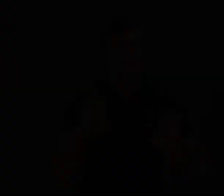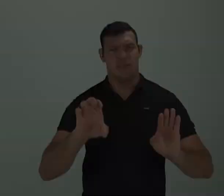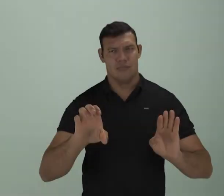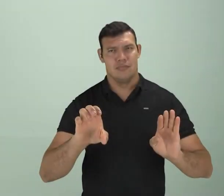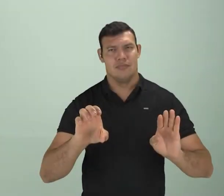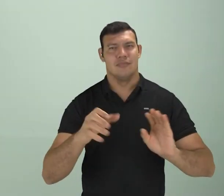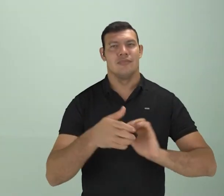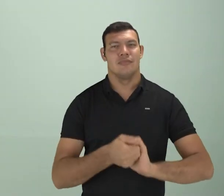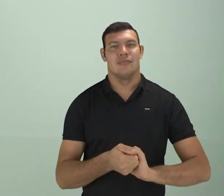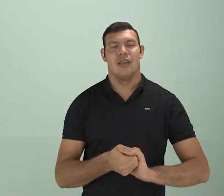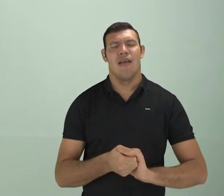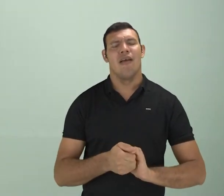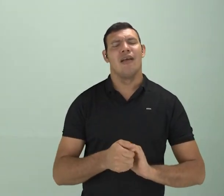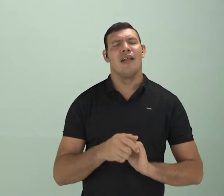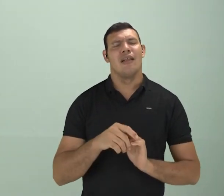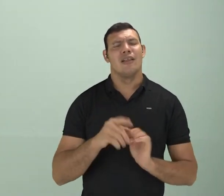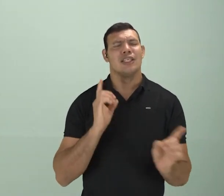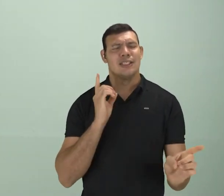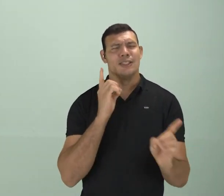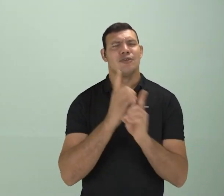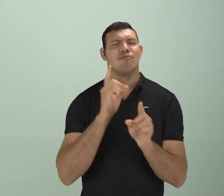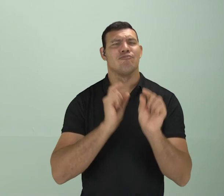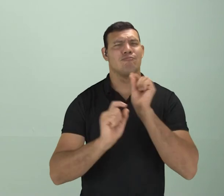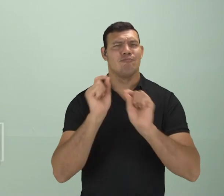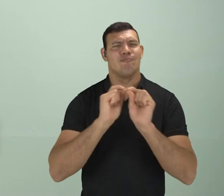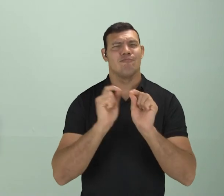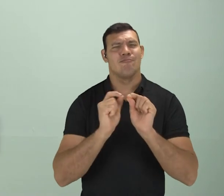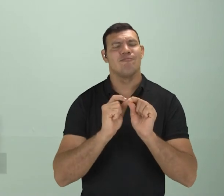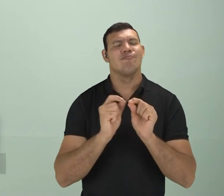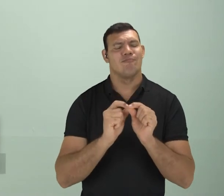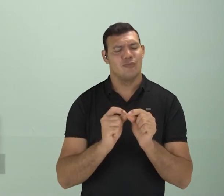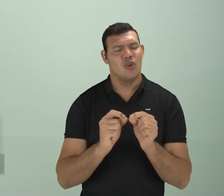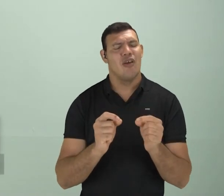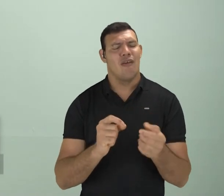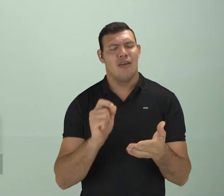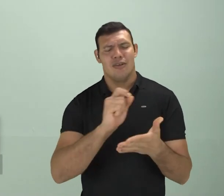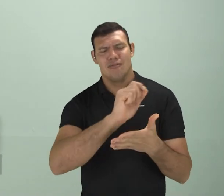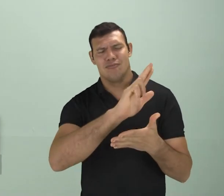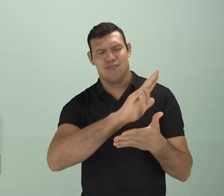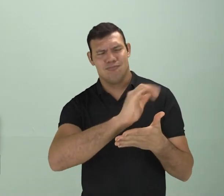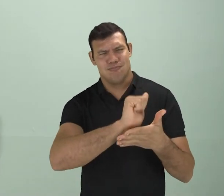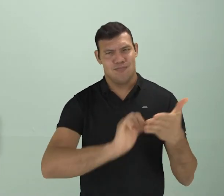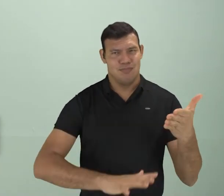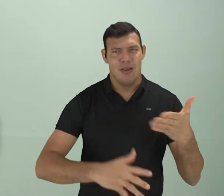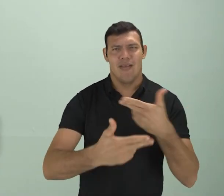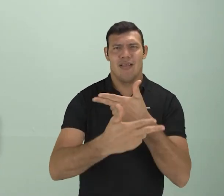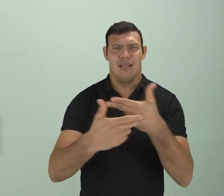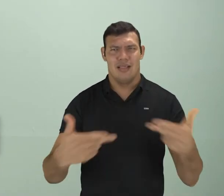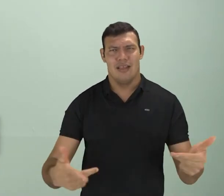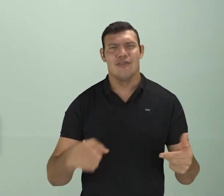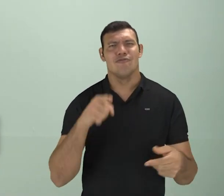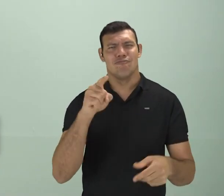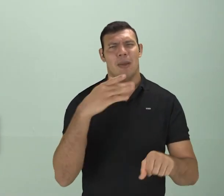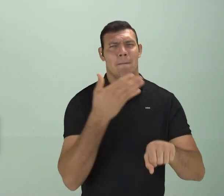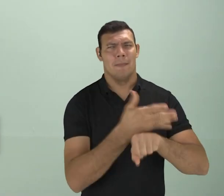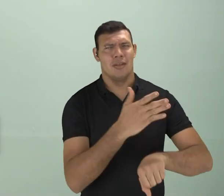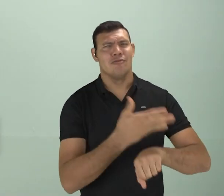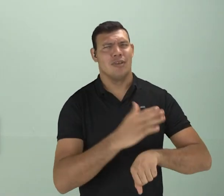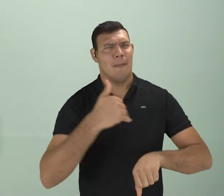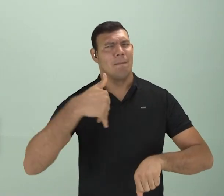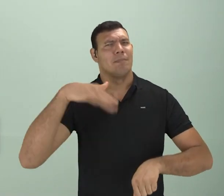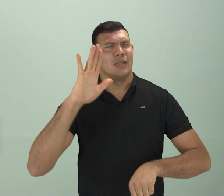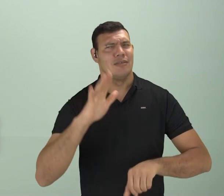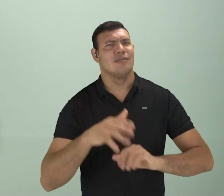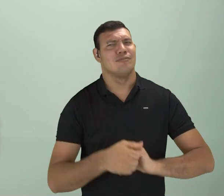ou na lua você pode acessar nossa plataforma plataforma educ e lá você vai vai encontrar um conjunto de atividades